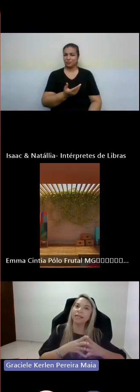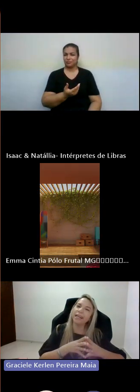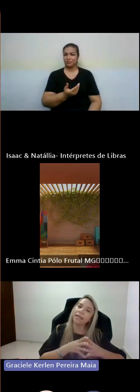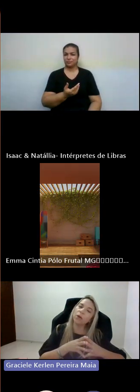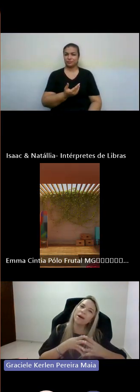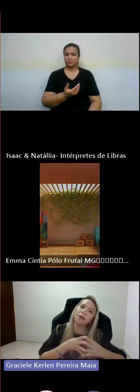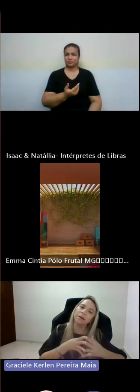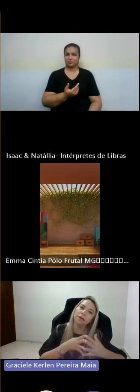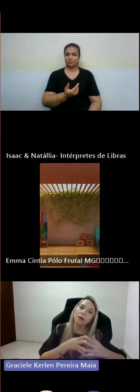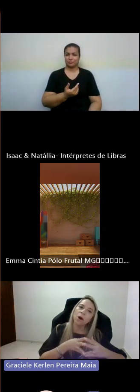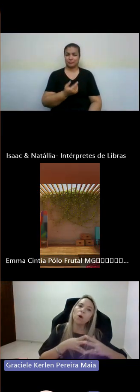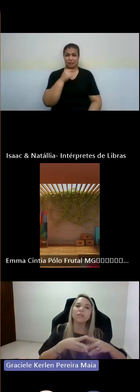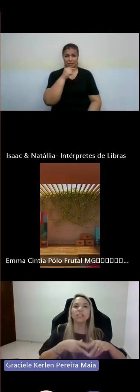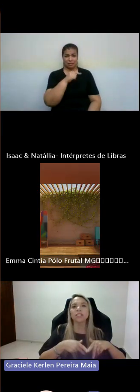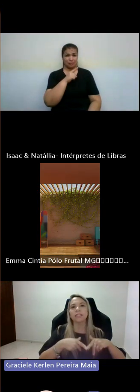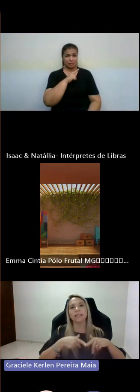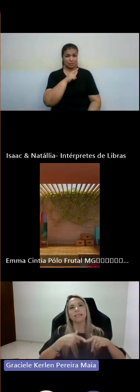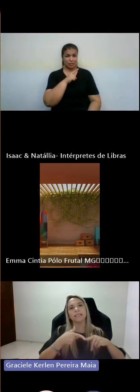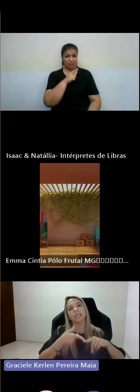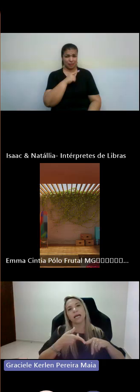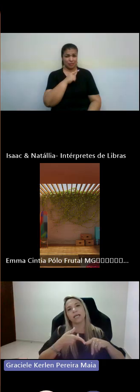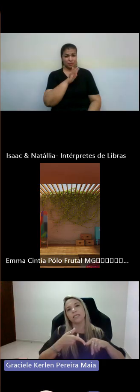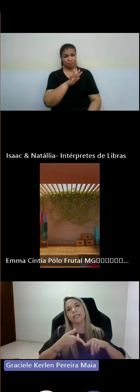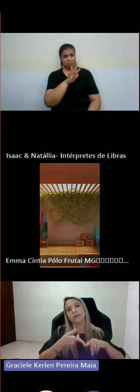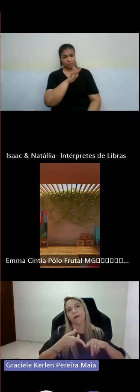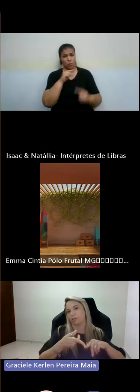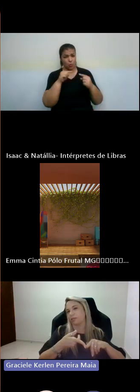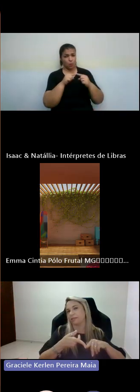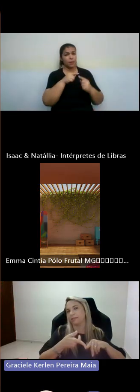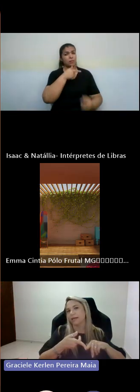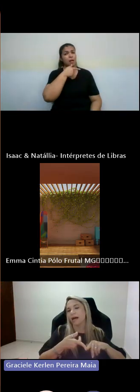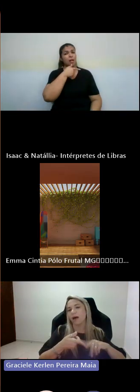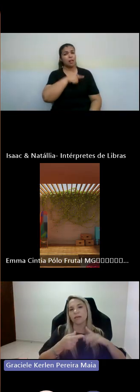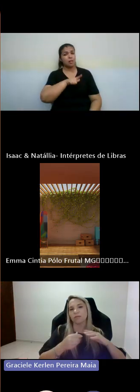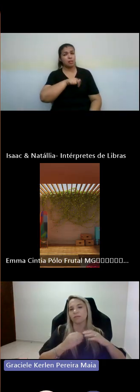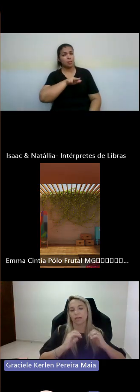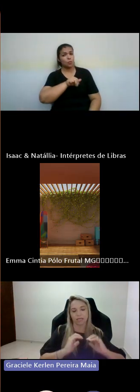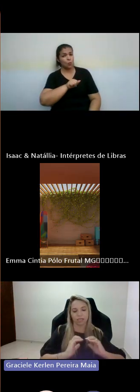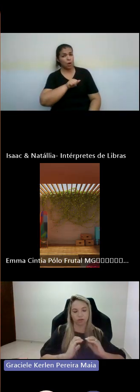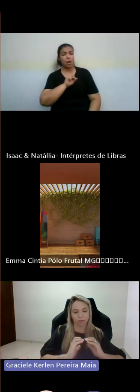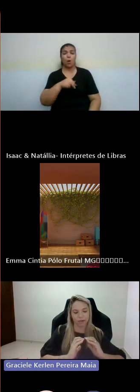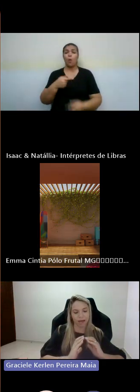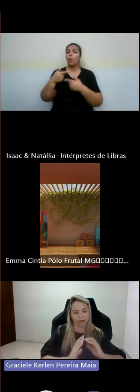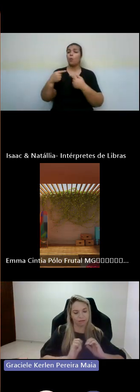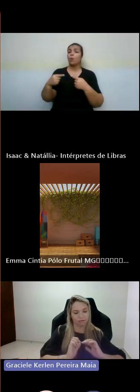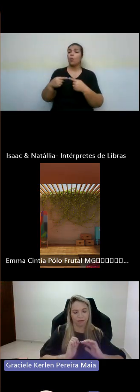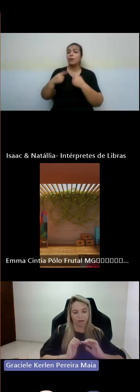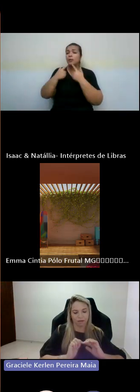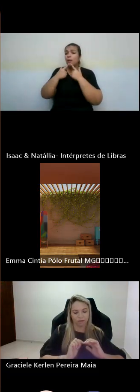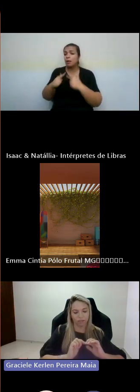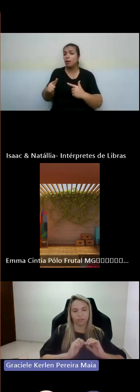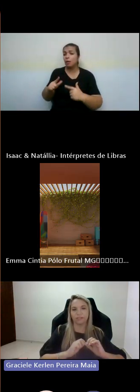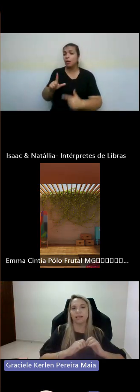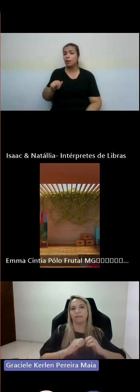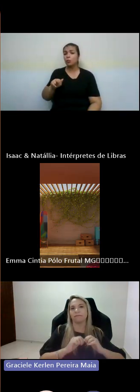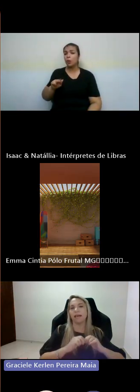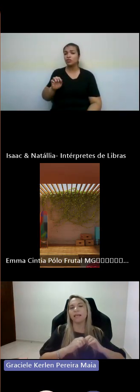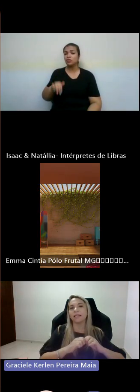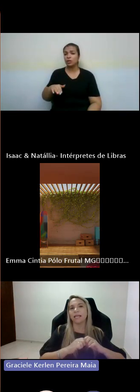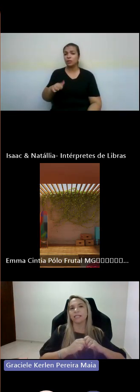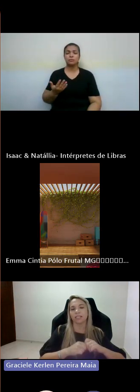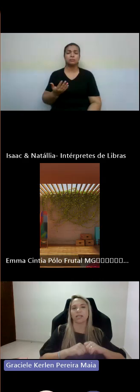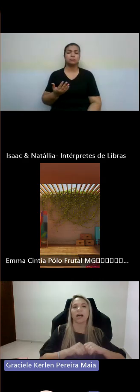charge língua ou a gente tem nessa charge linguagem? Alguém gostaria de opinar? De